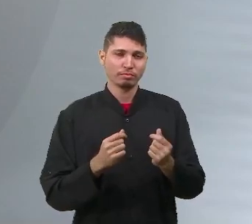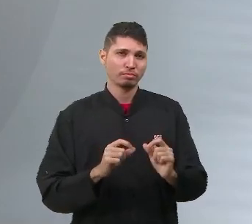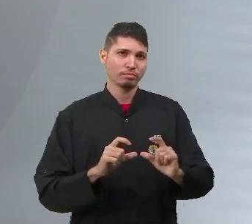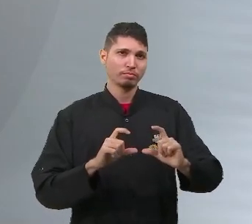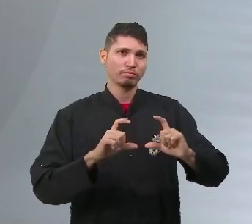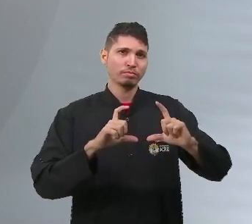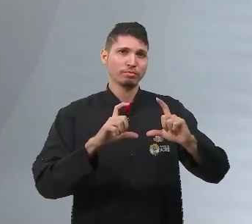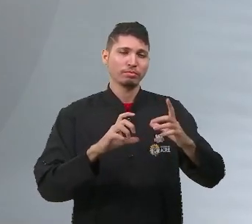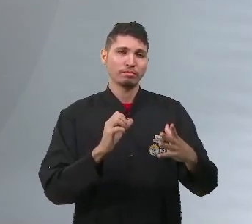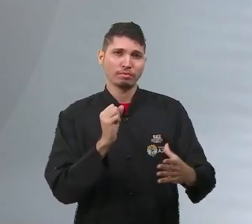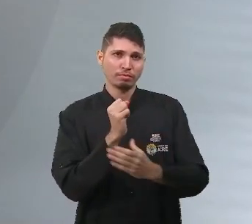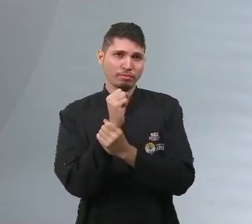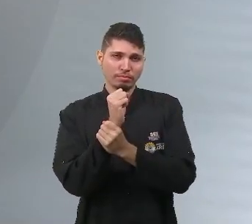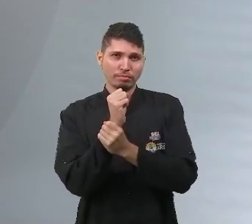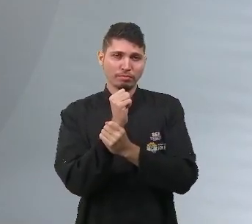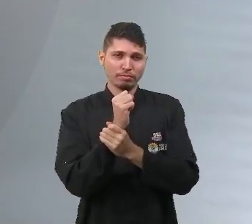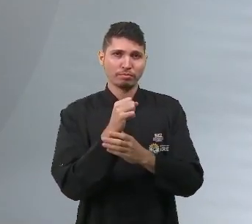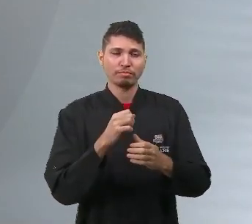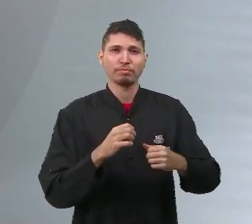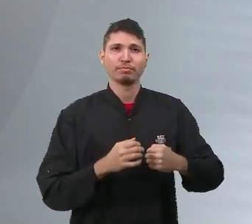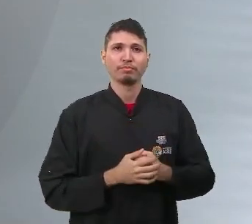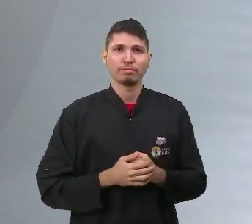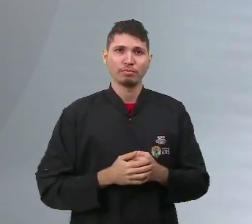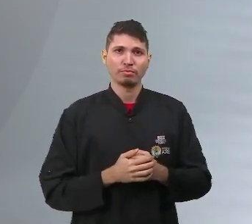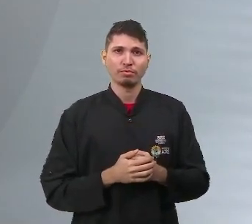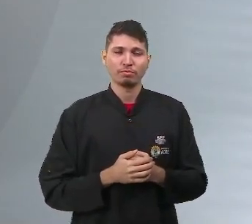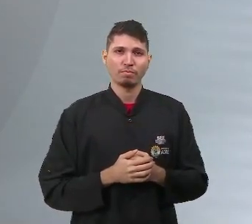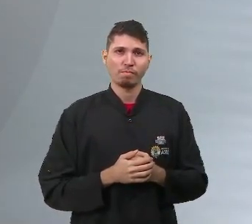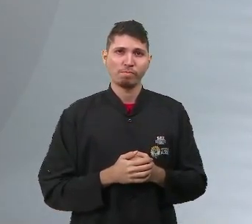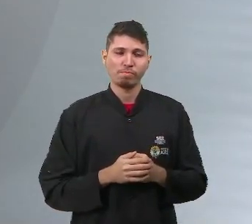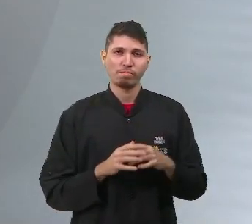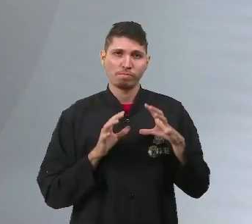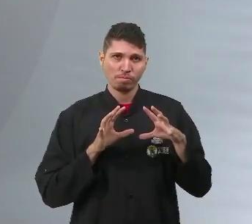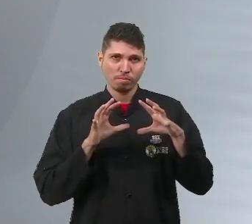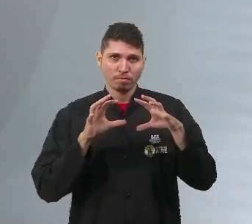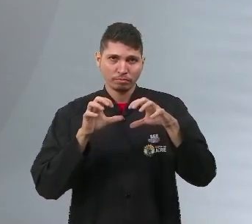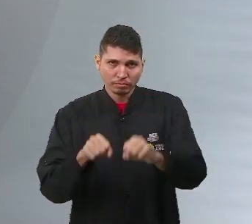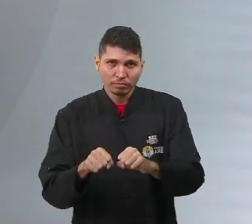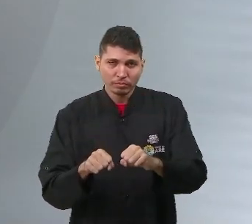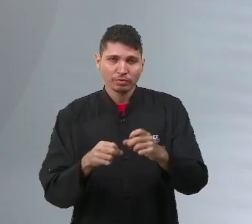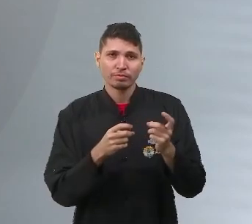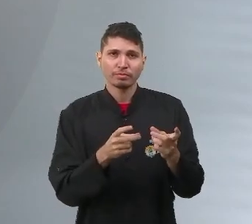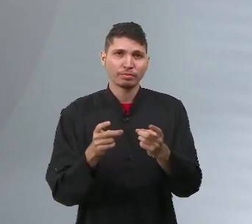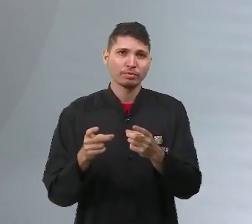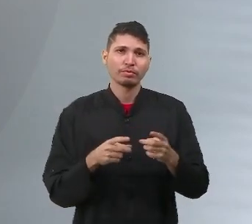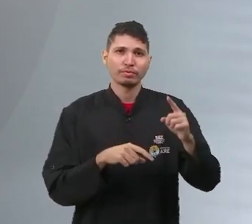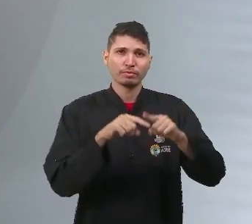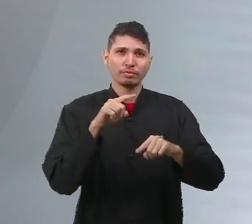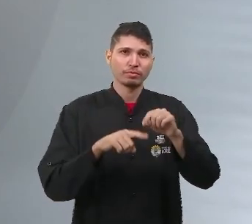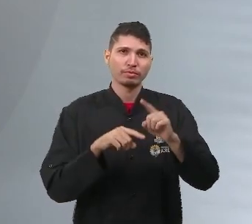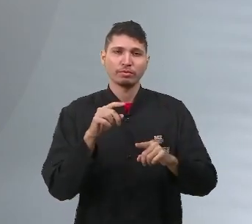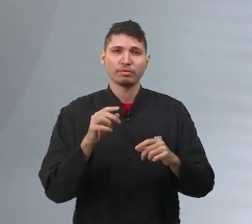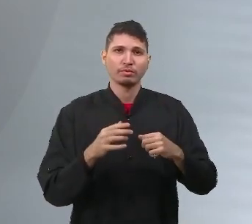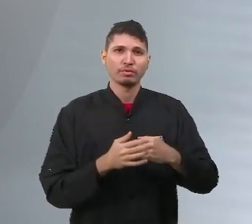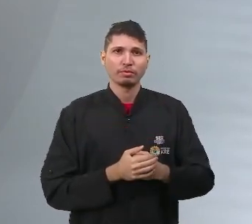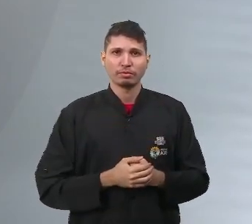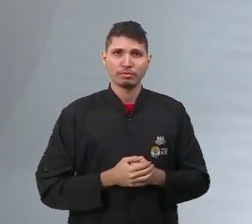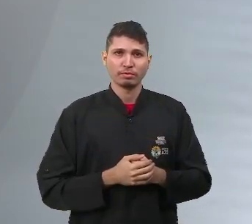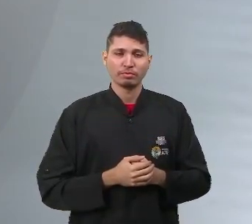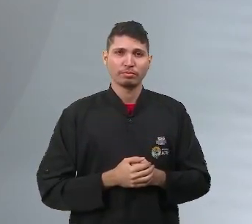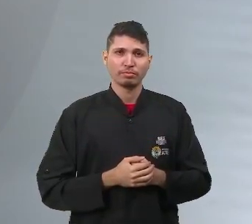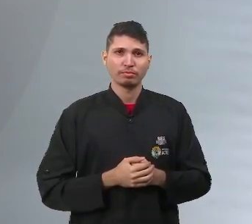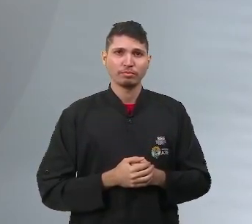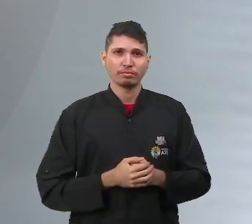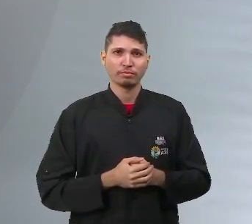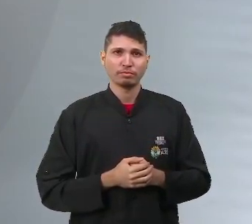colônias? Garantindo a exclusividade, ou seja, o monopólio da venda de produtos. Não era possível instaurar indústria nem nenhum tipo de produção aqui no